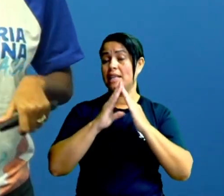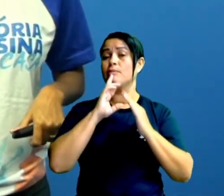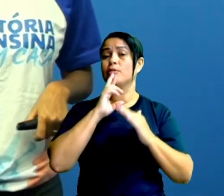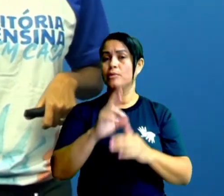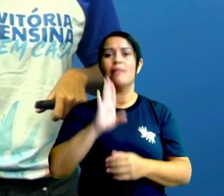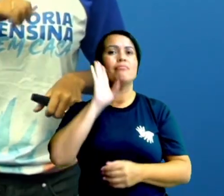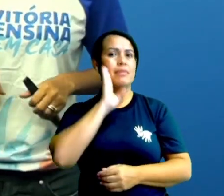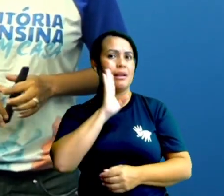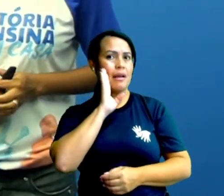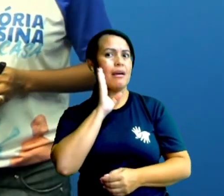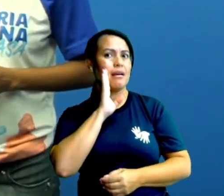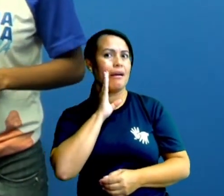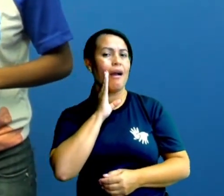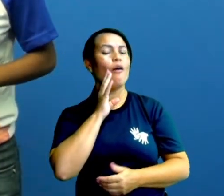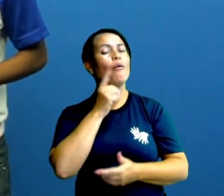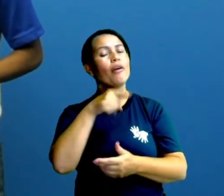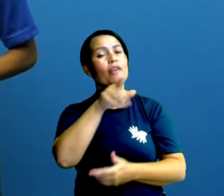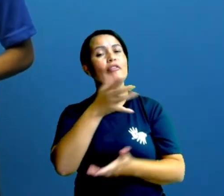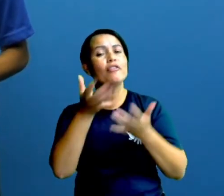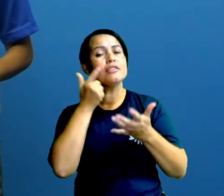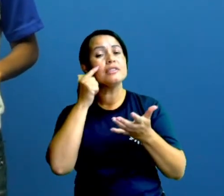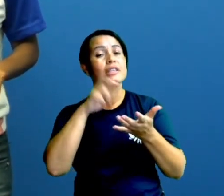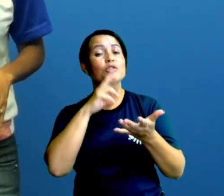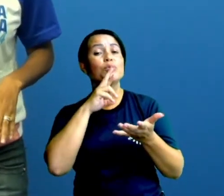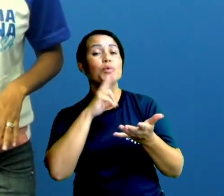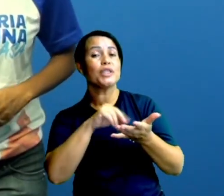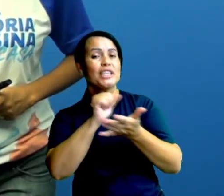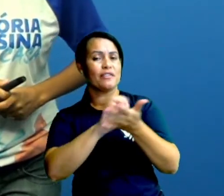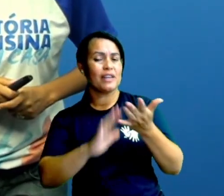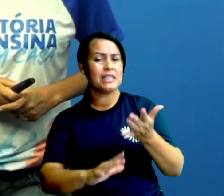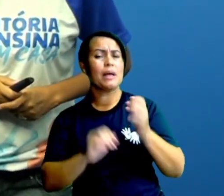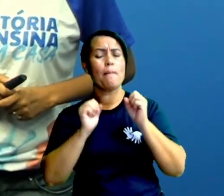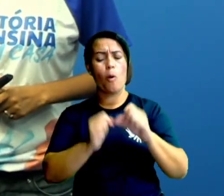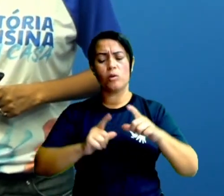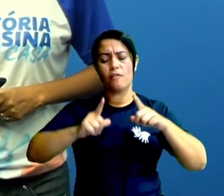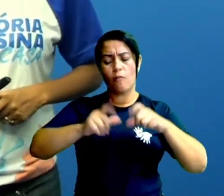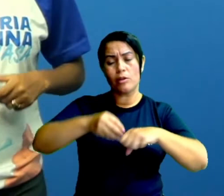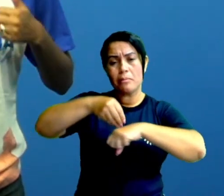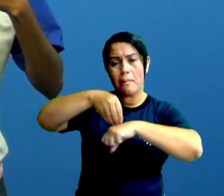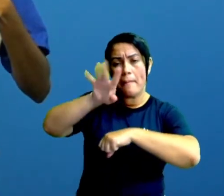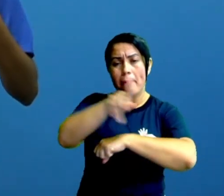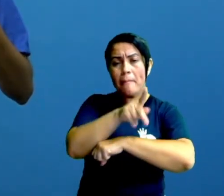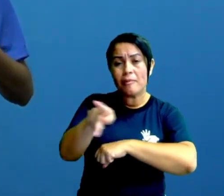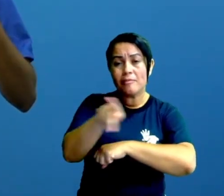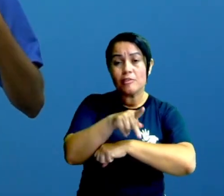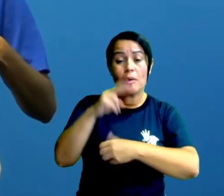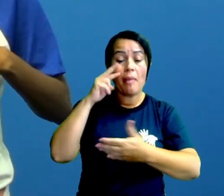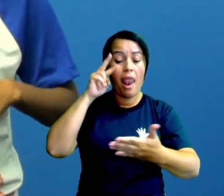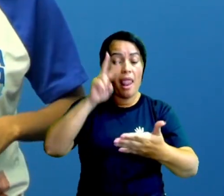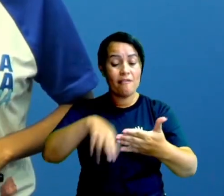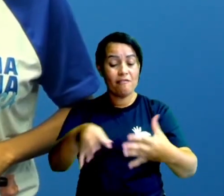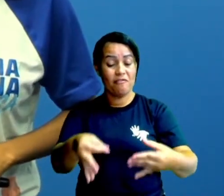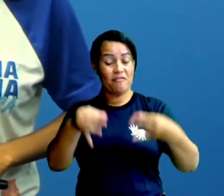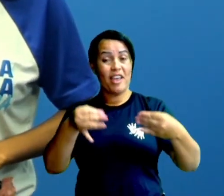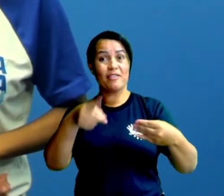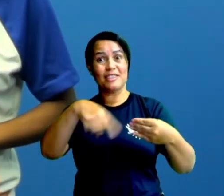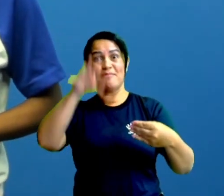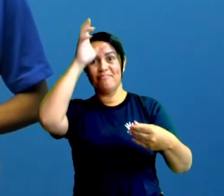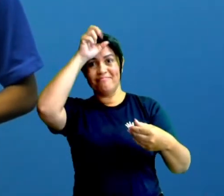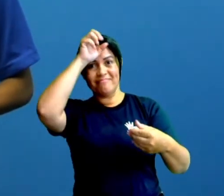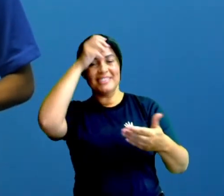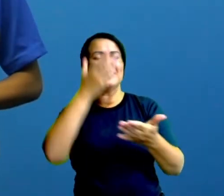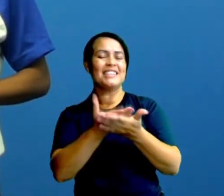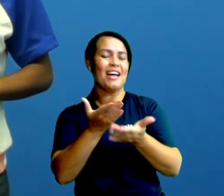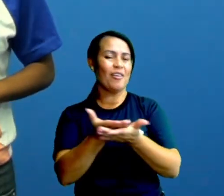super legal não é quero ver vocês fazendo a tarefinha não tem para as professoras de vocês para elas verem o quanto que vocês